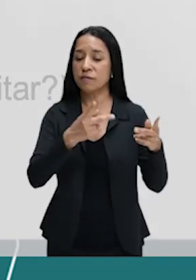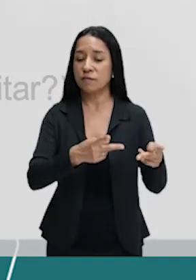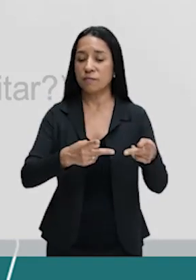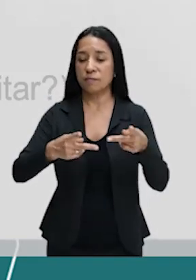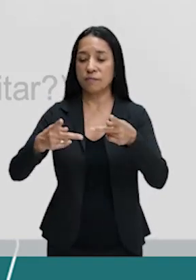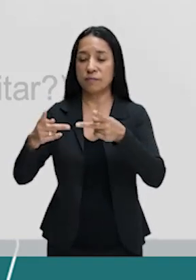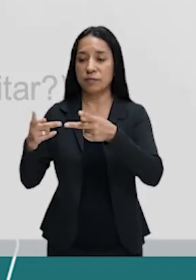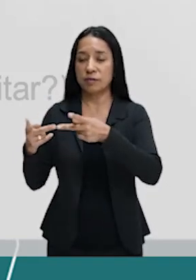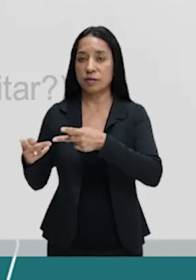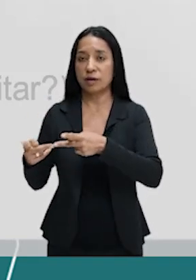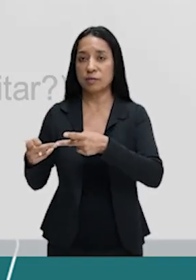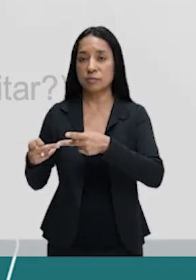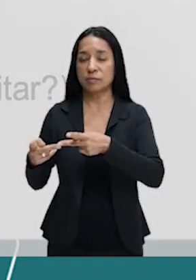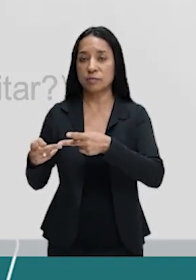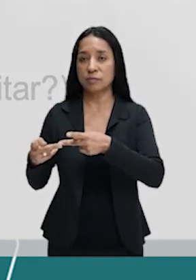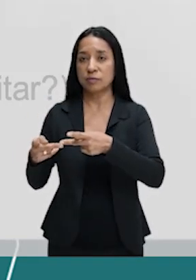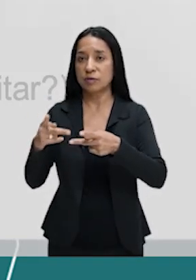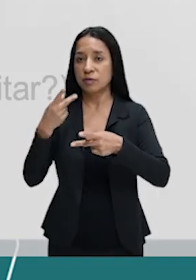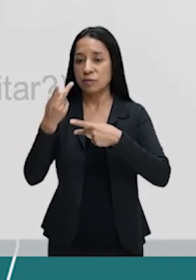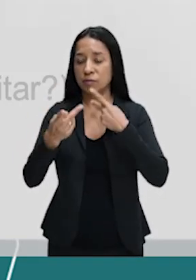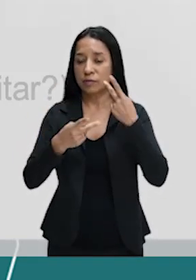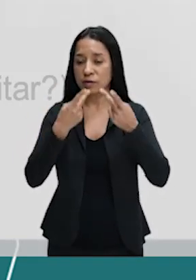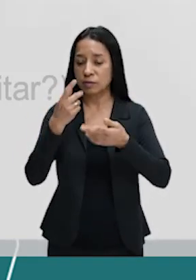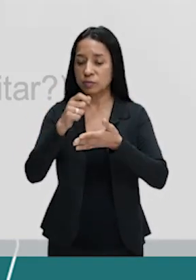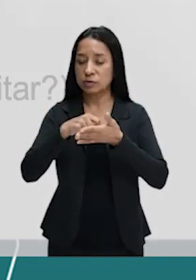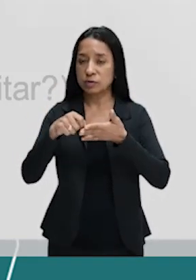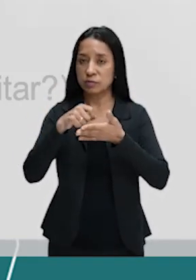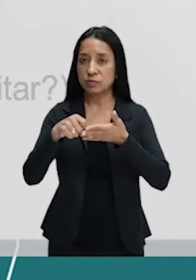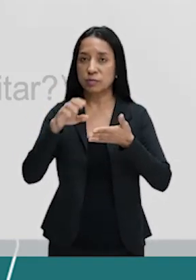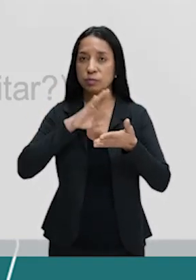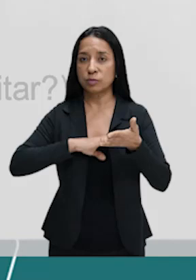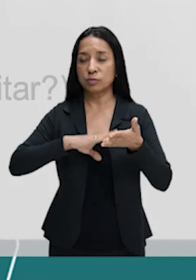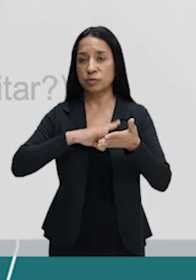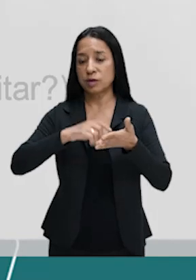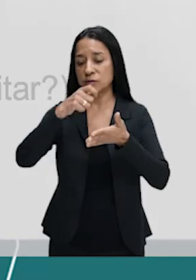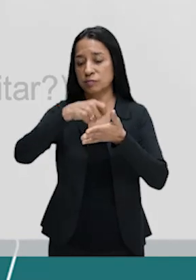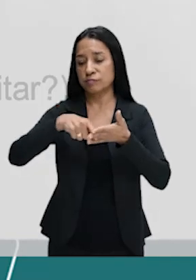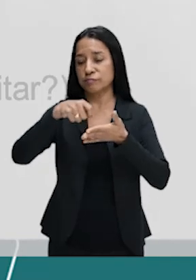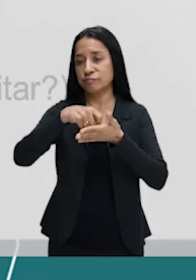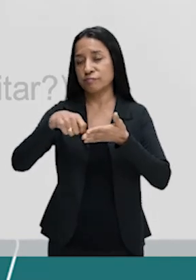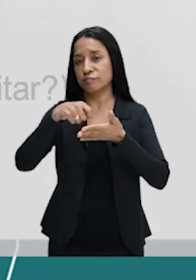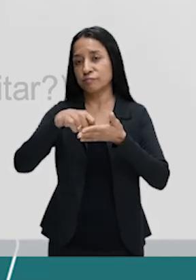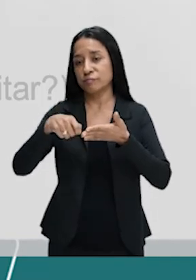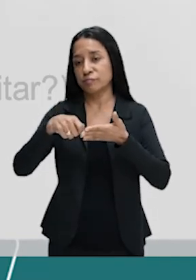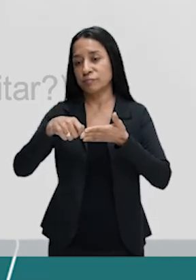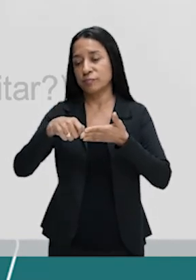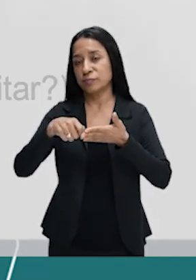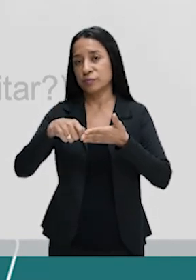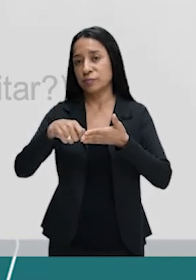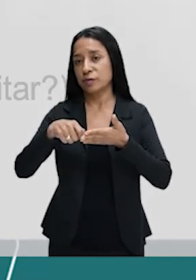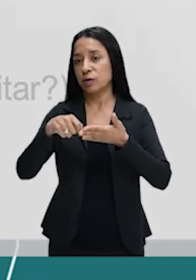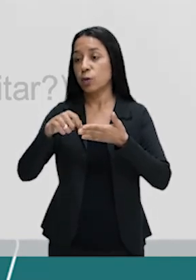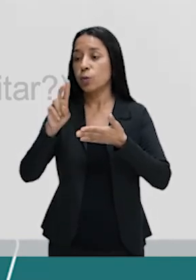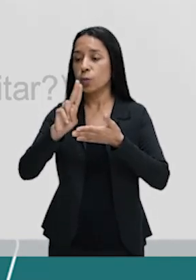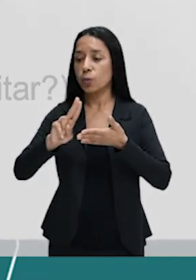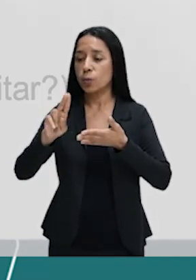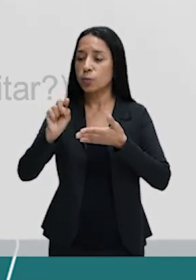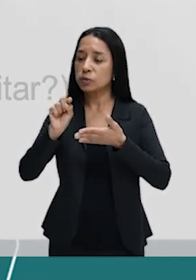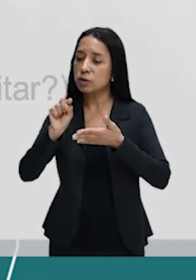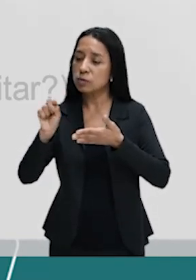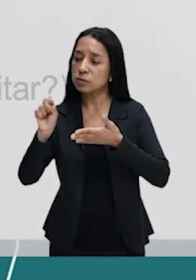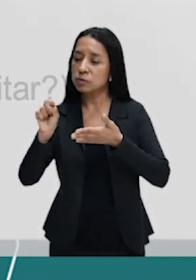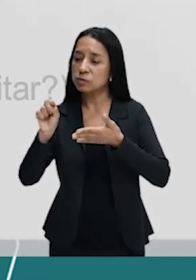Visitar-me, quando nós escrevemos em português, a gente usa o hífen, né? Para